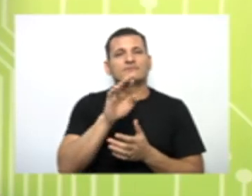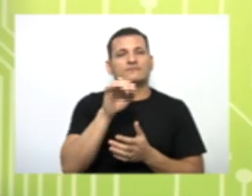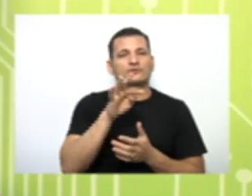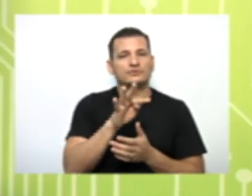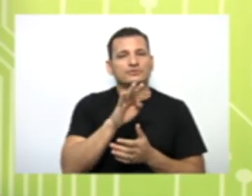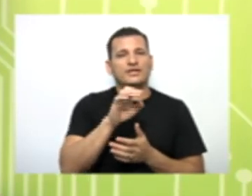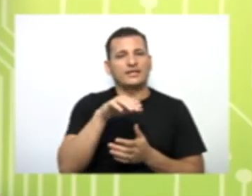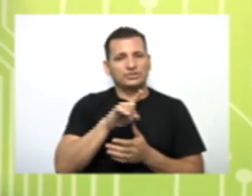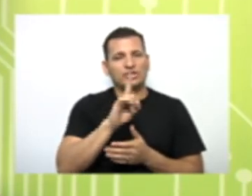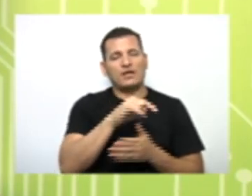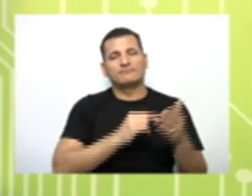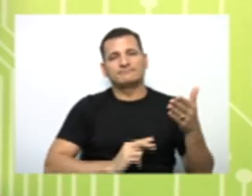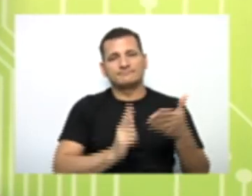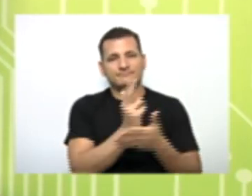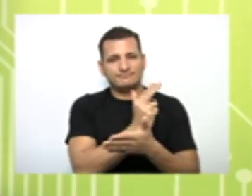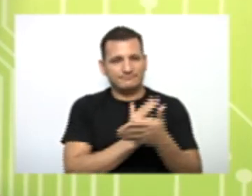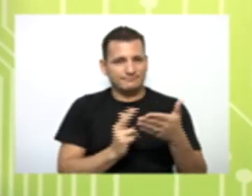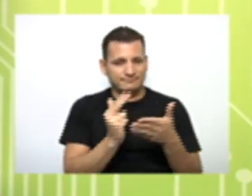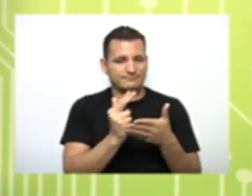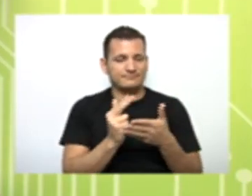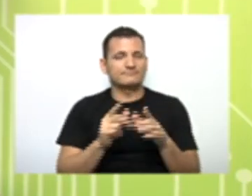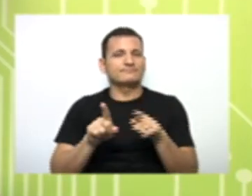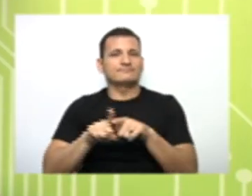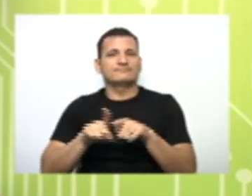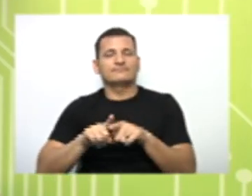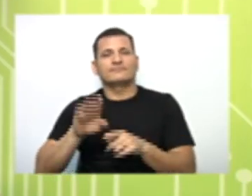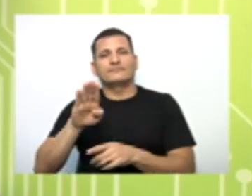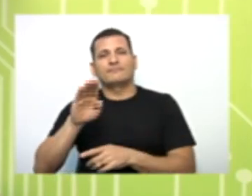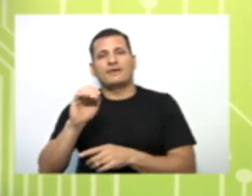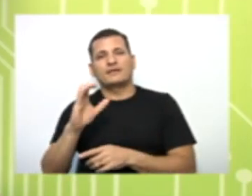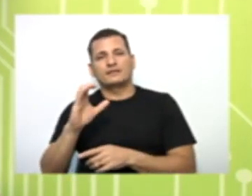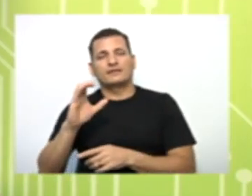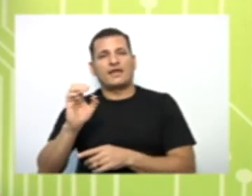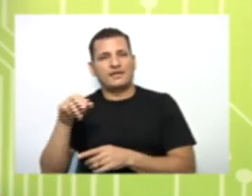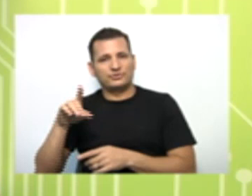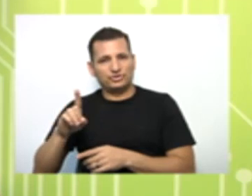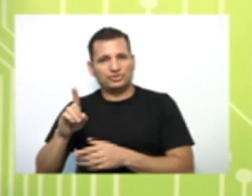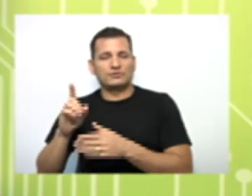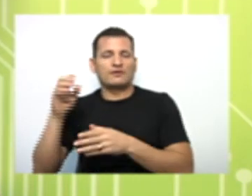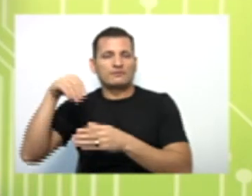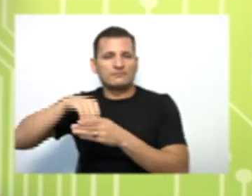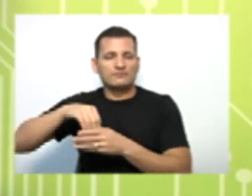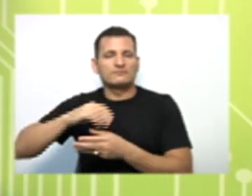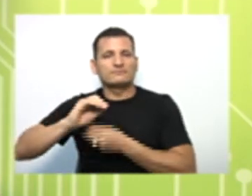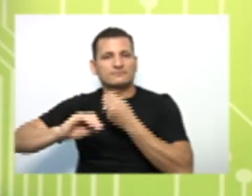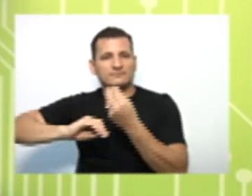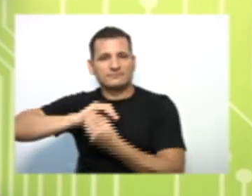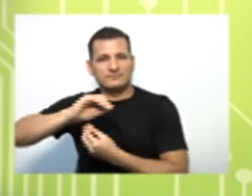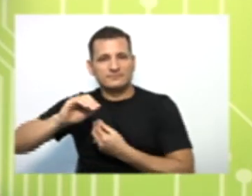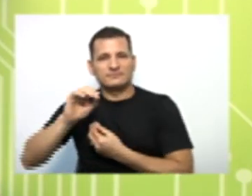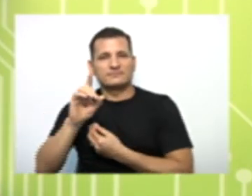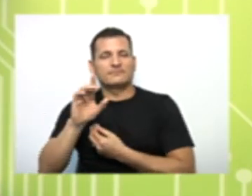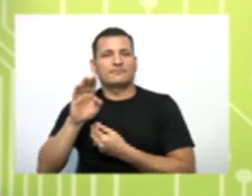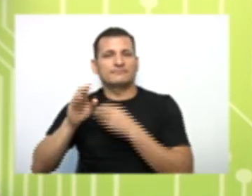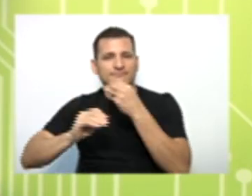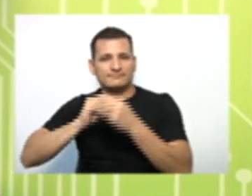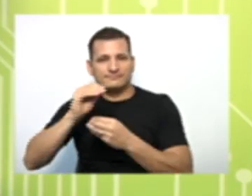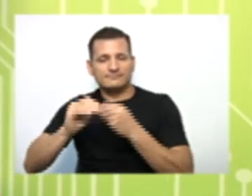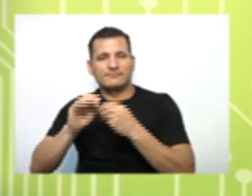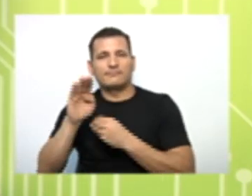essa parte de layout que a gente está falando agora, quanto o back-end, que é a parte de banco de dados,